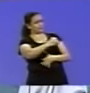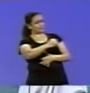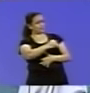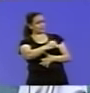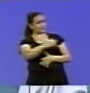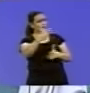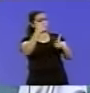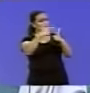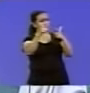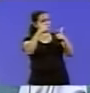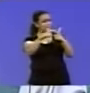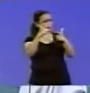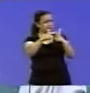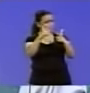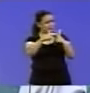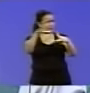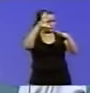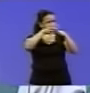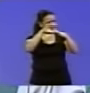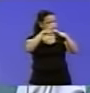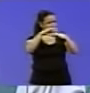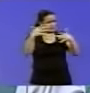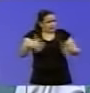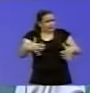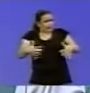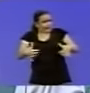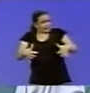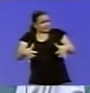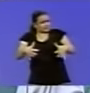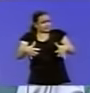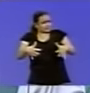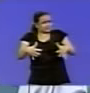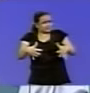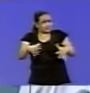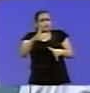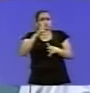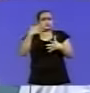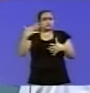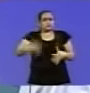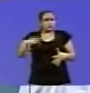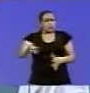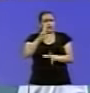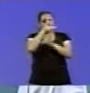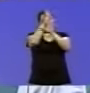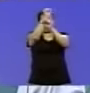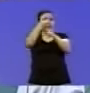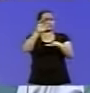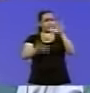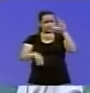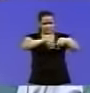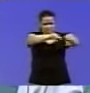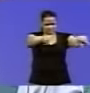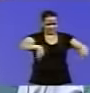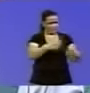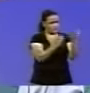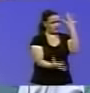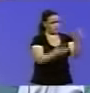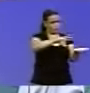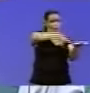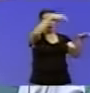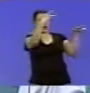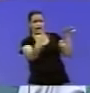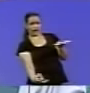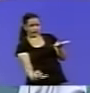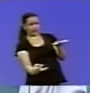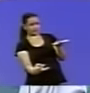é epilético e sofre ataques tão fortes que muitas vezes cai no fogo ou